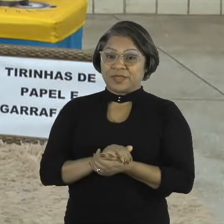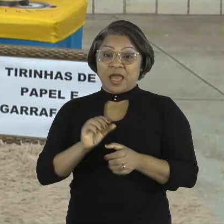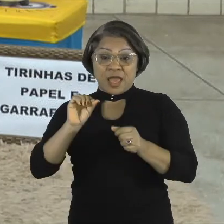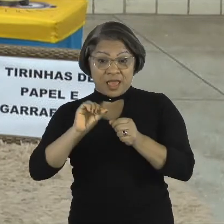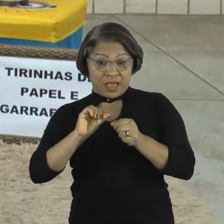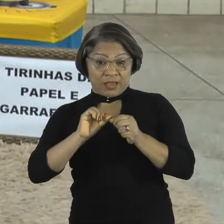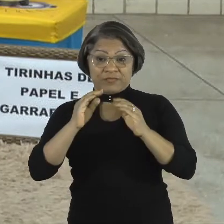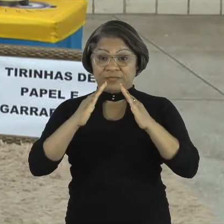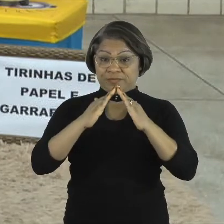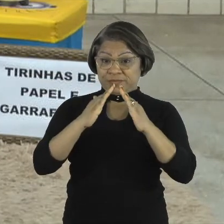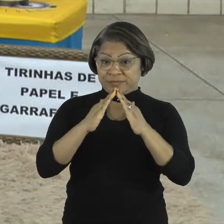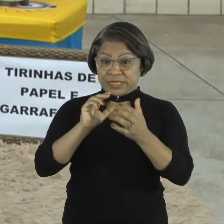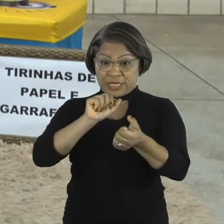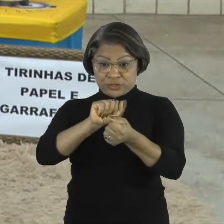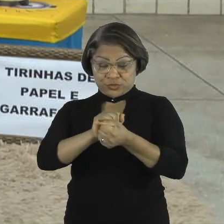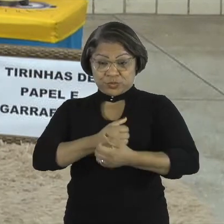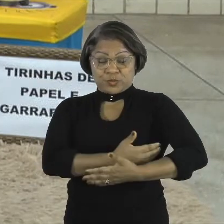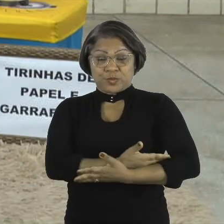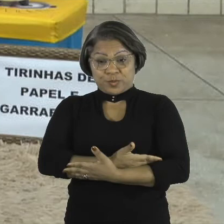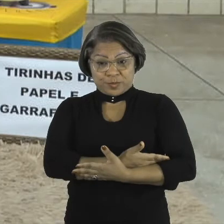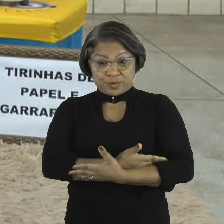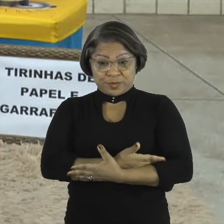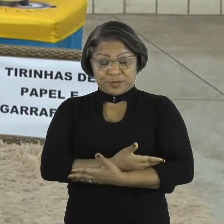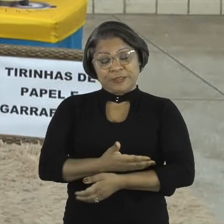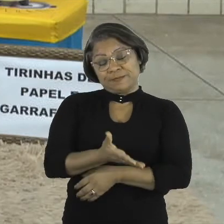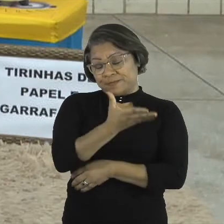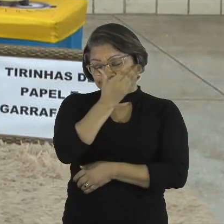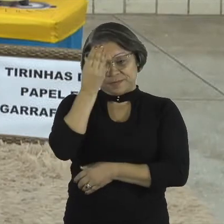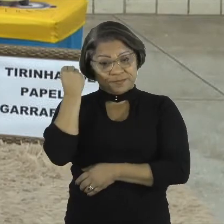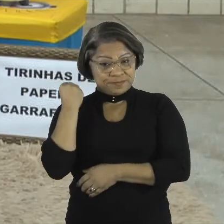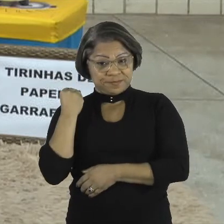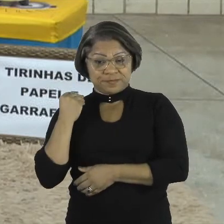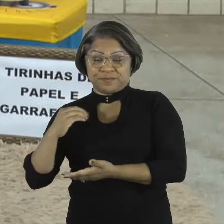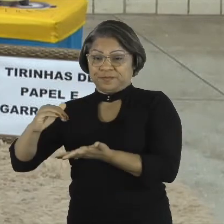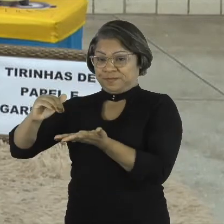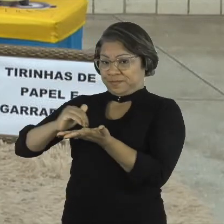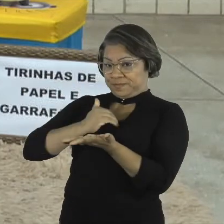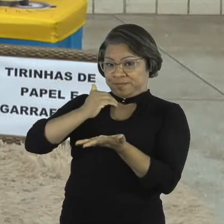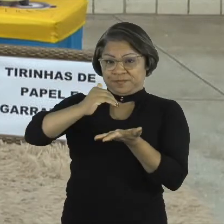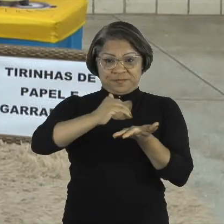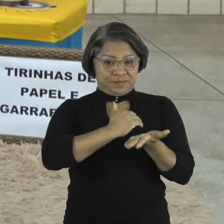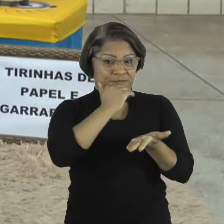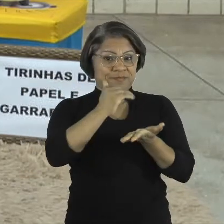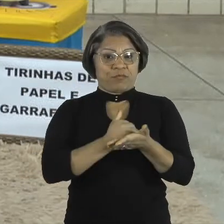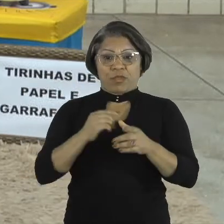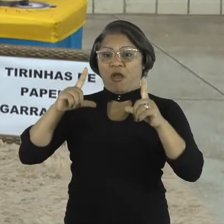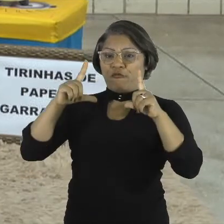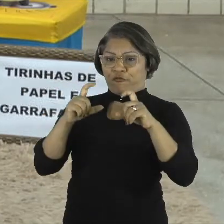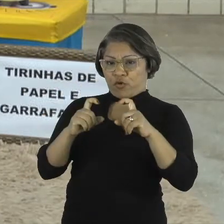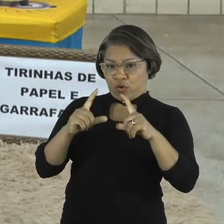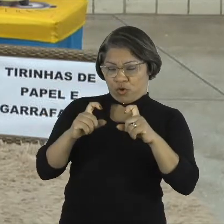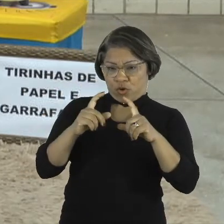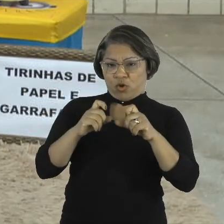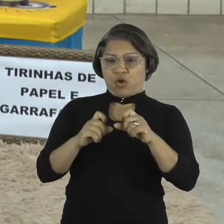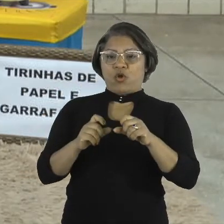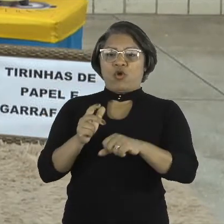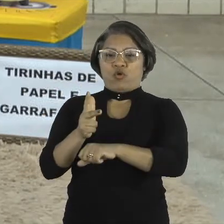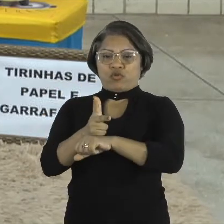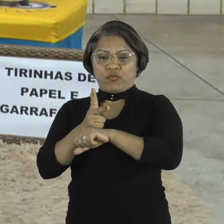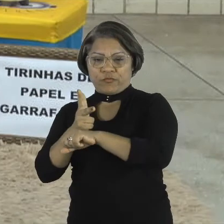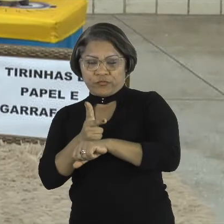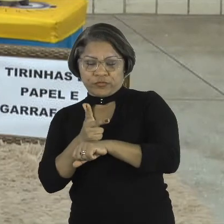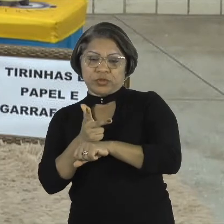os seus bebês. E não esqueça de nos enviar fotos ou vídeos nos grupos do Semeio para